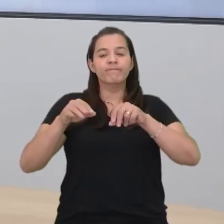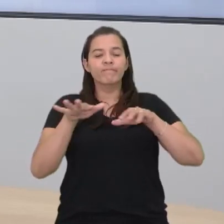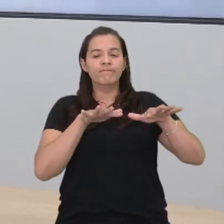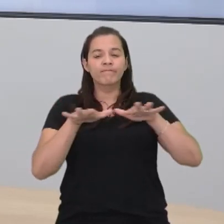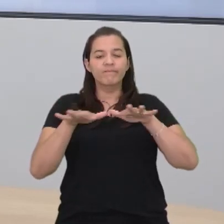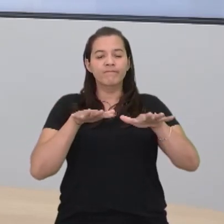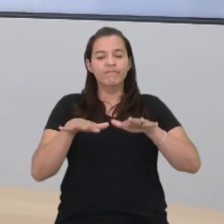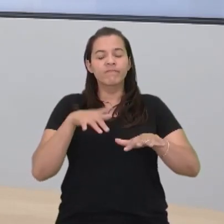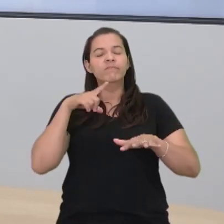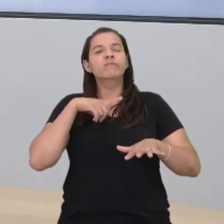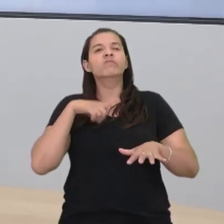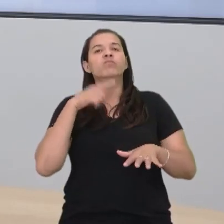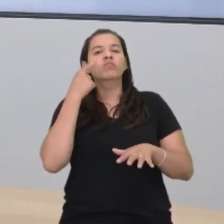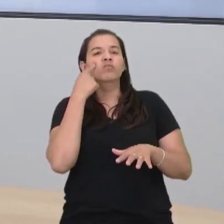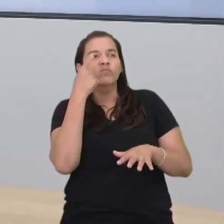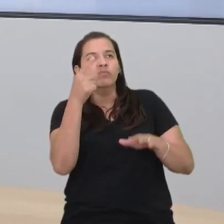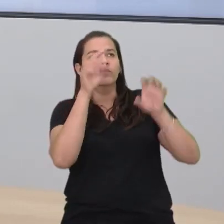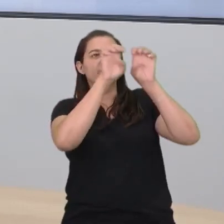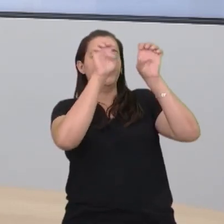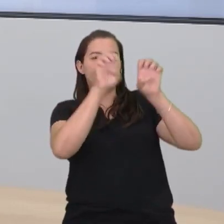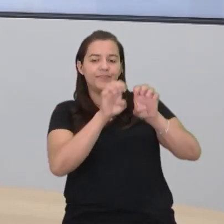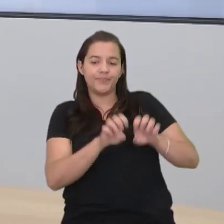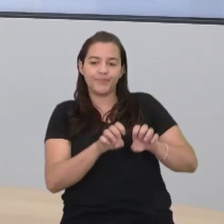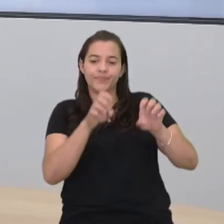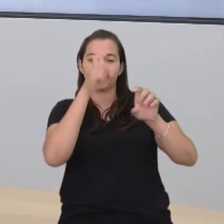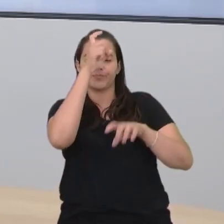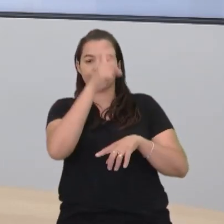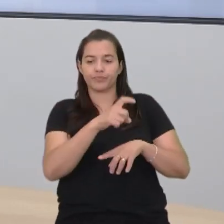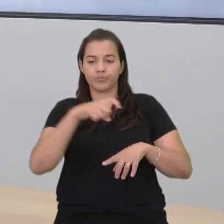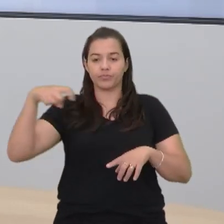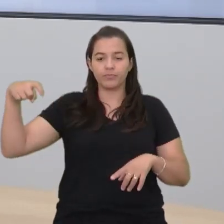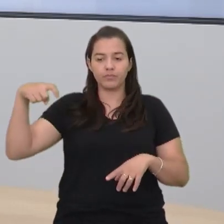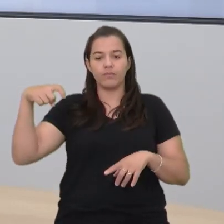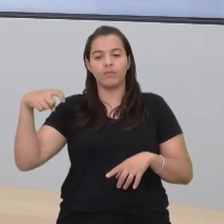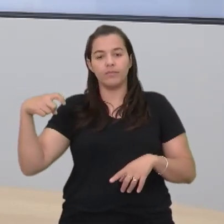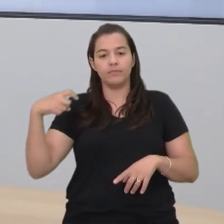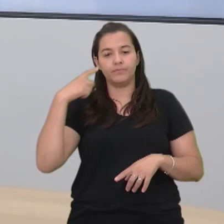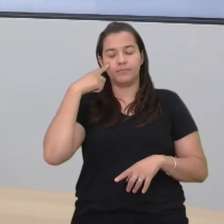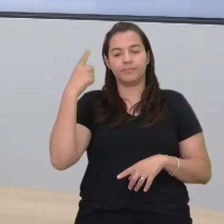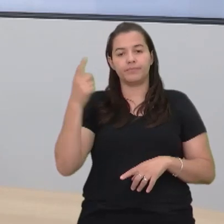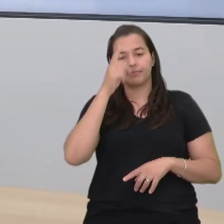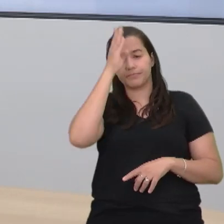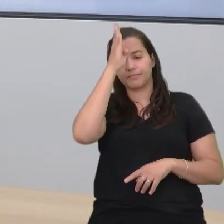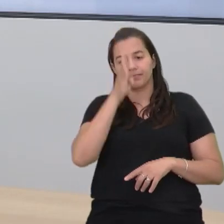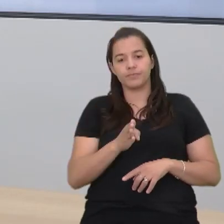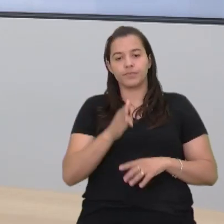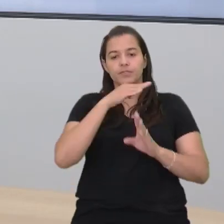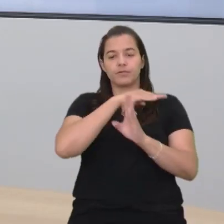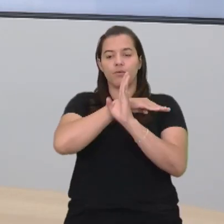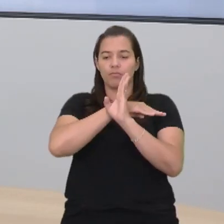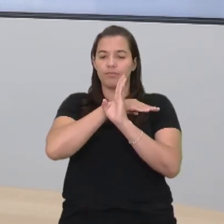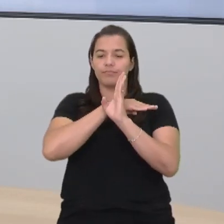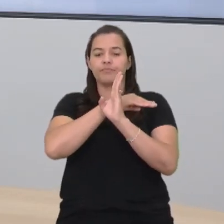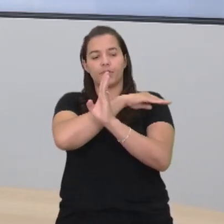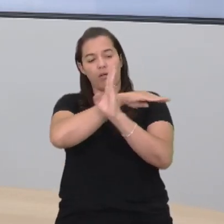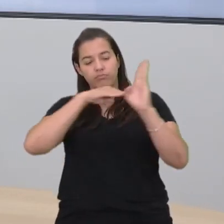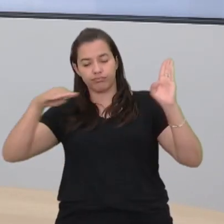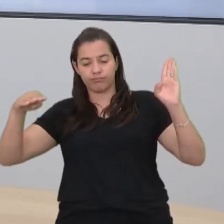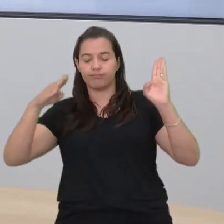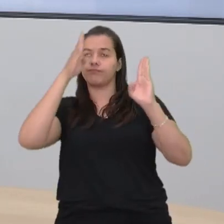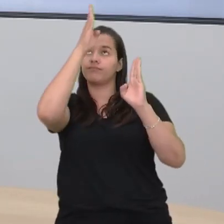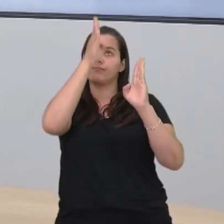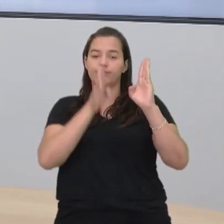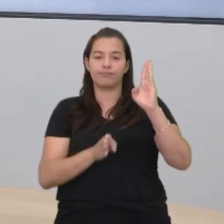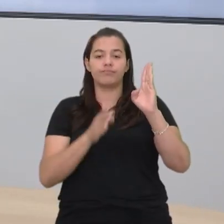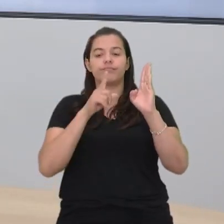plano cartesiano. A gente tem um eixo X bem lá no meio e um eixo Y lá no meio, se encontrando lá com 4 quadrantes. Então, a gente tem